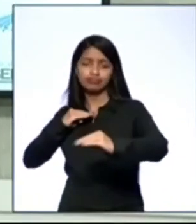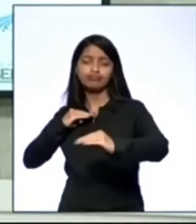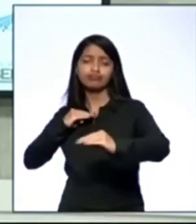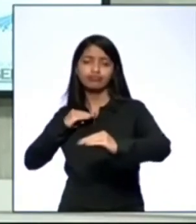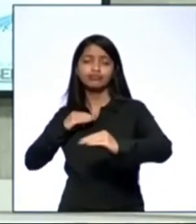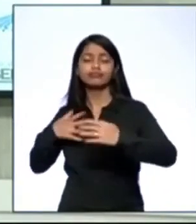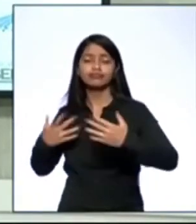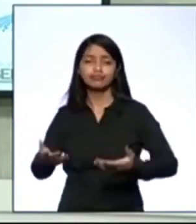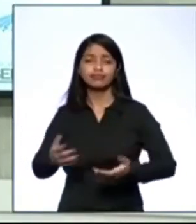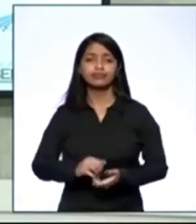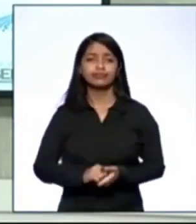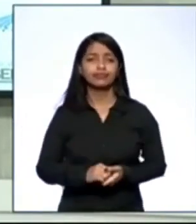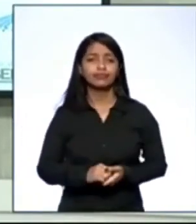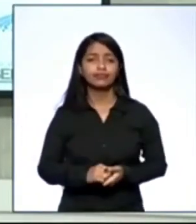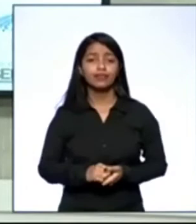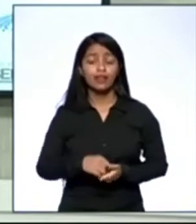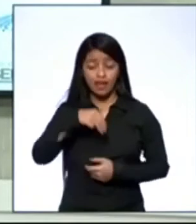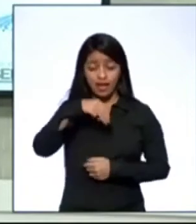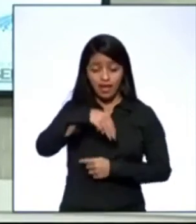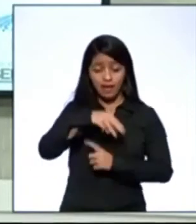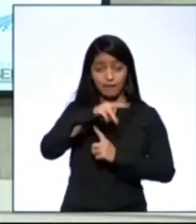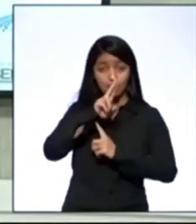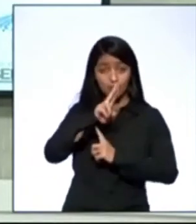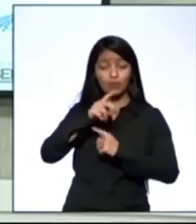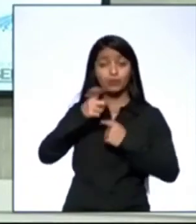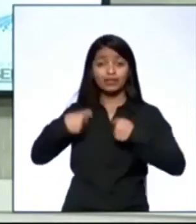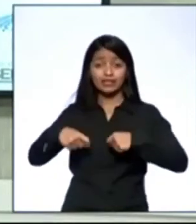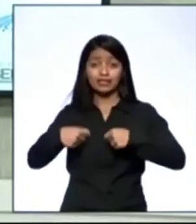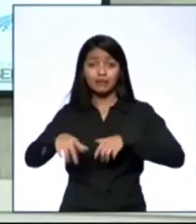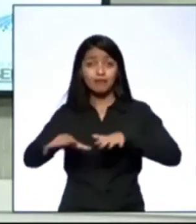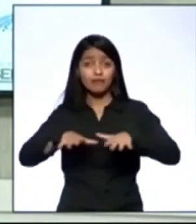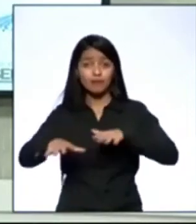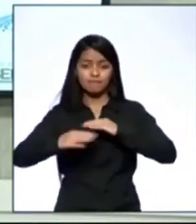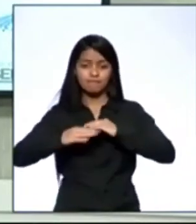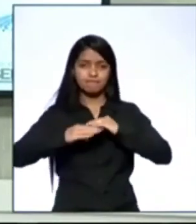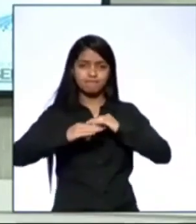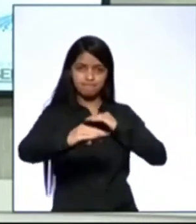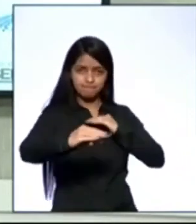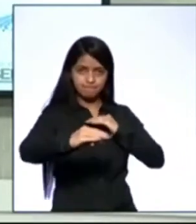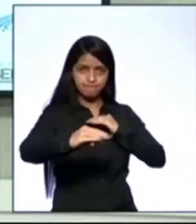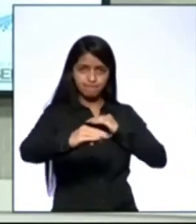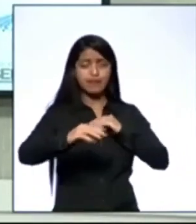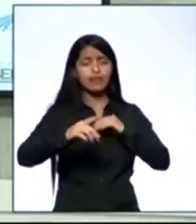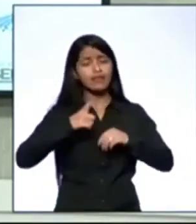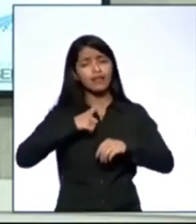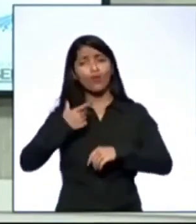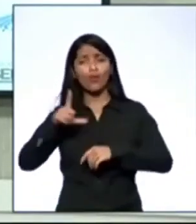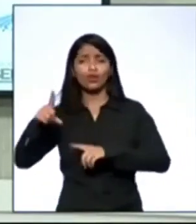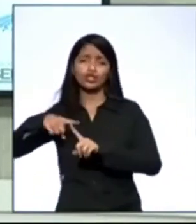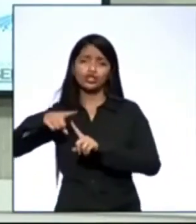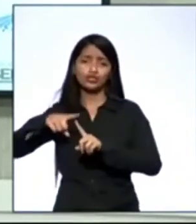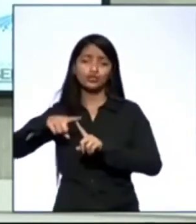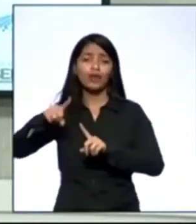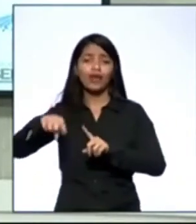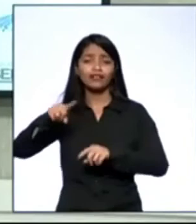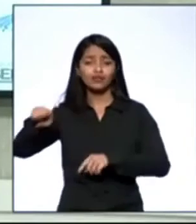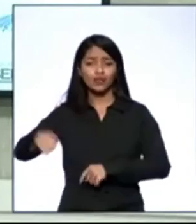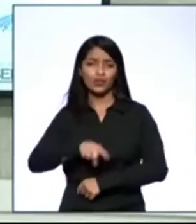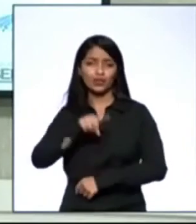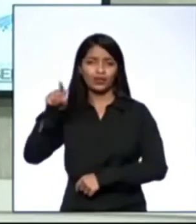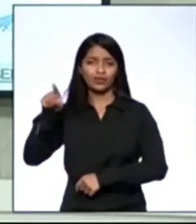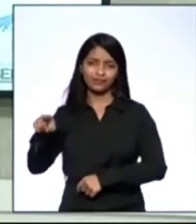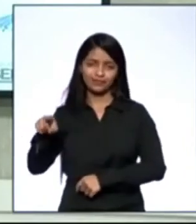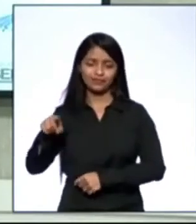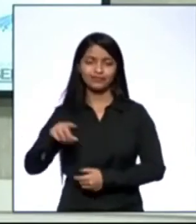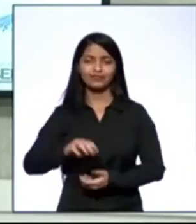de movimento uniforme é o movimento retilíneo uniforme. Um outro tipo de movimento uniforme é o circular uniforme. Mas